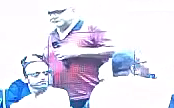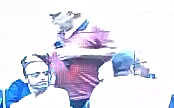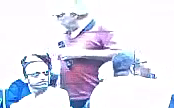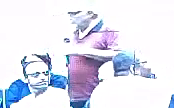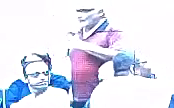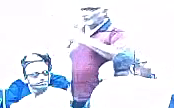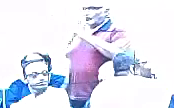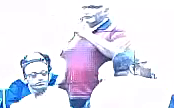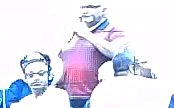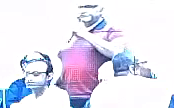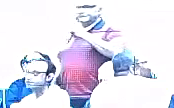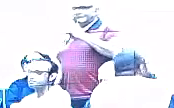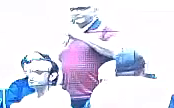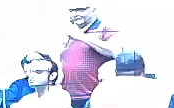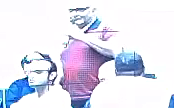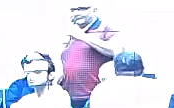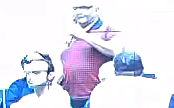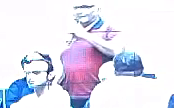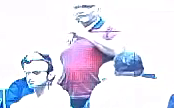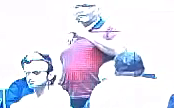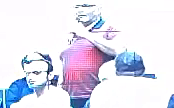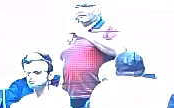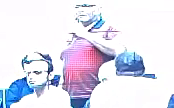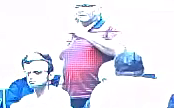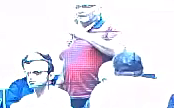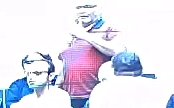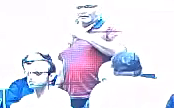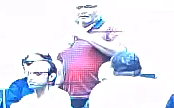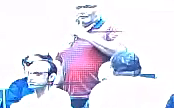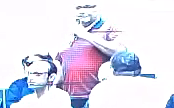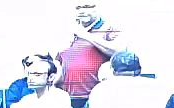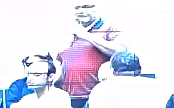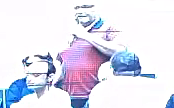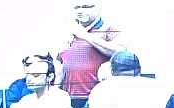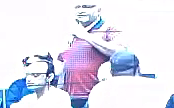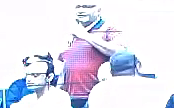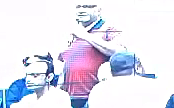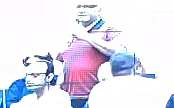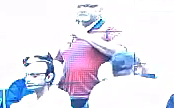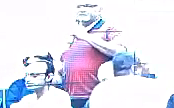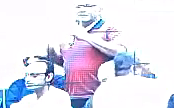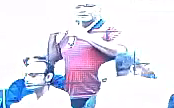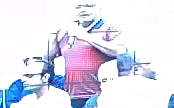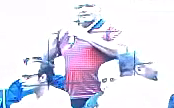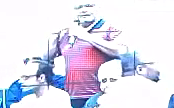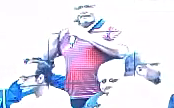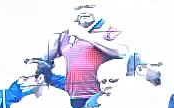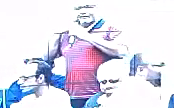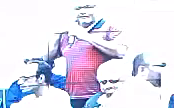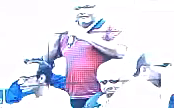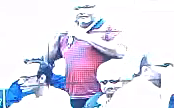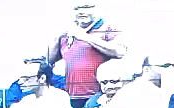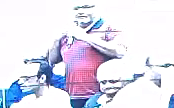anotado boa noite boa noite eh gostaria de falar o seguinte eh as